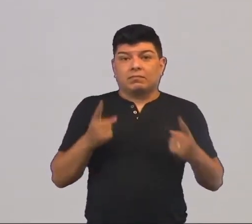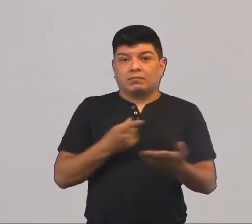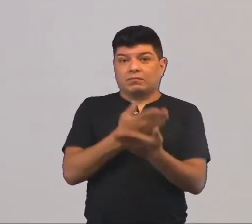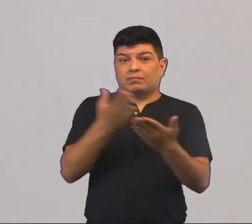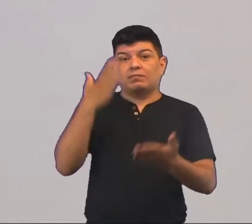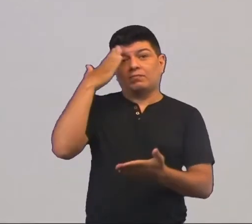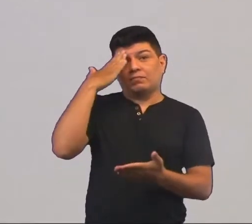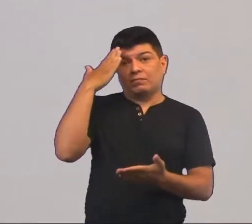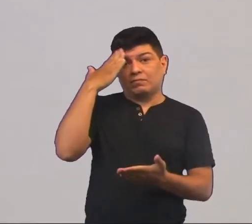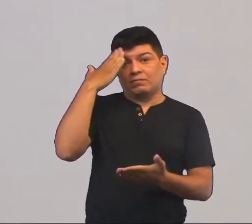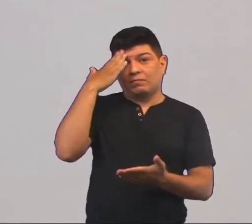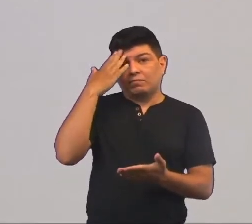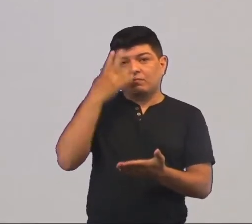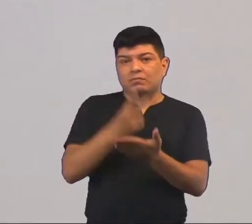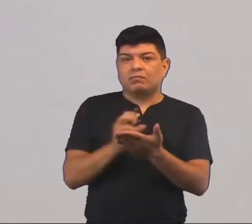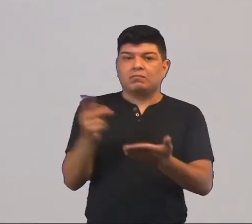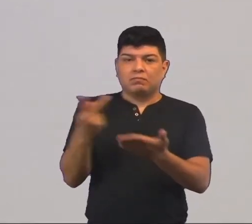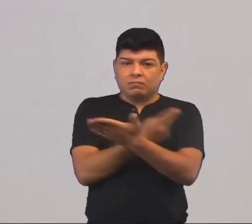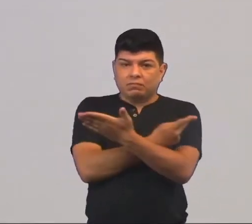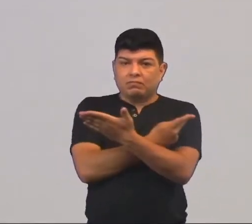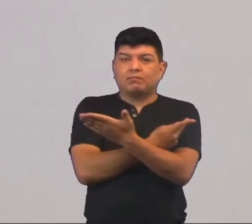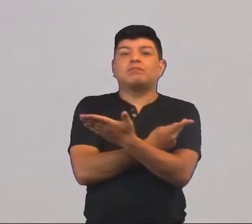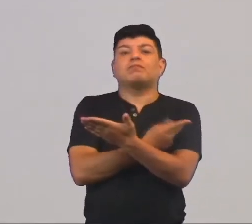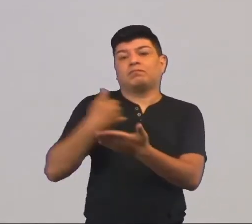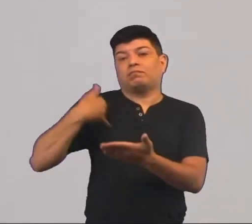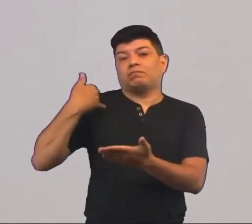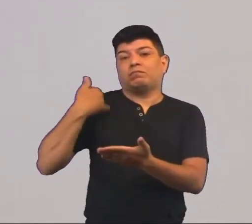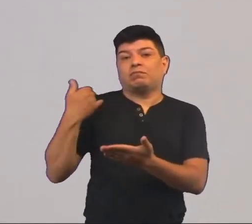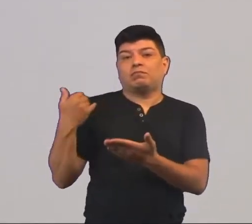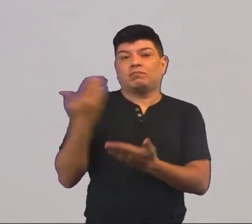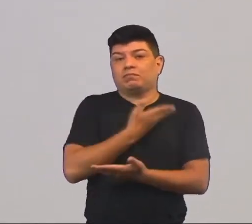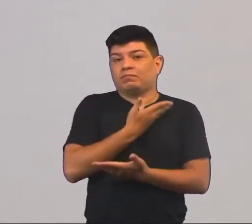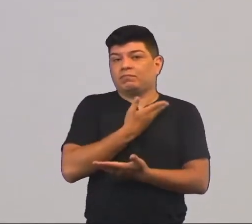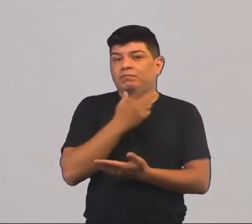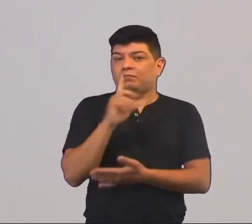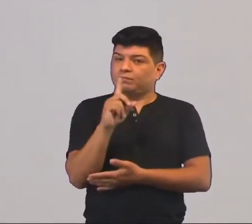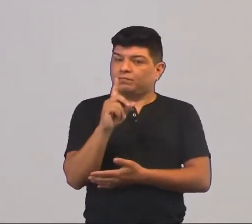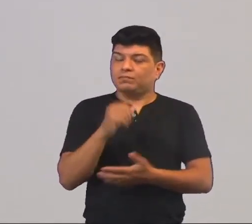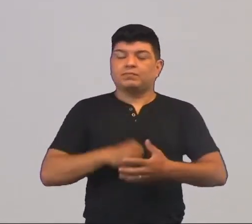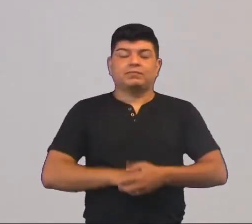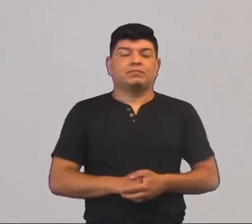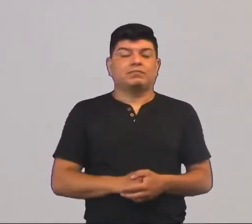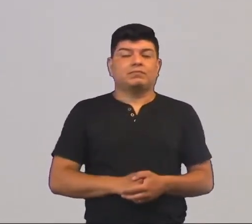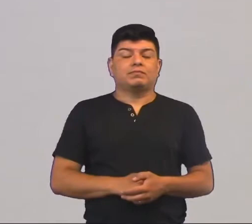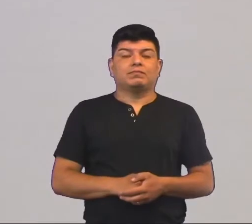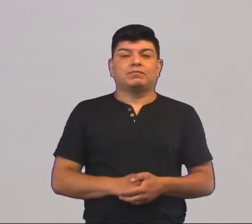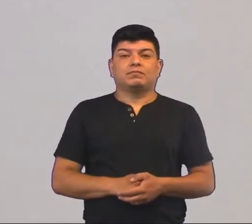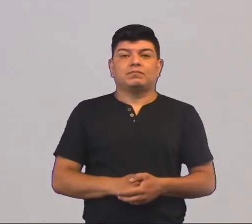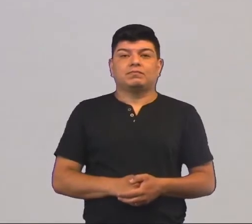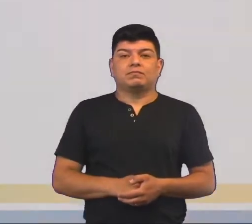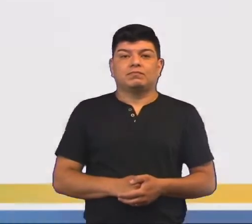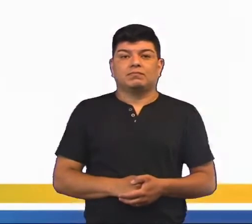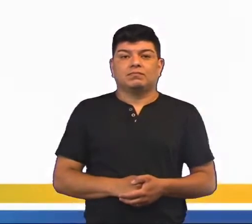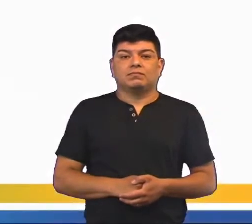você saber que nem sempre acontece ao mesmo tempo que as suas amigas, tá bom?